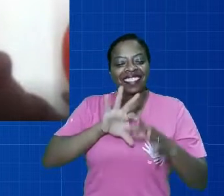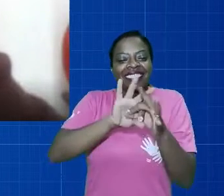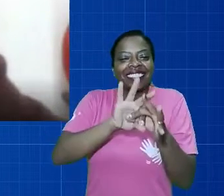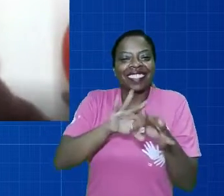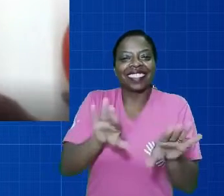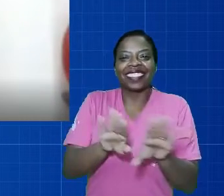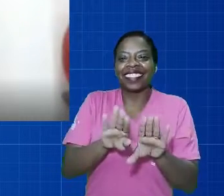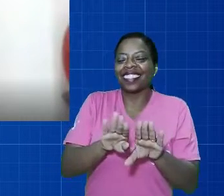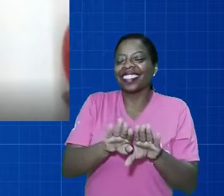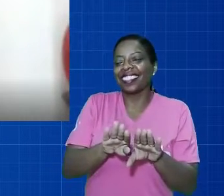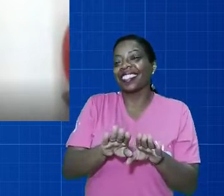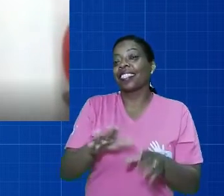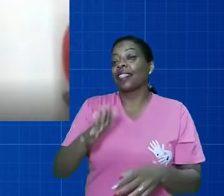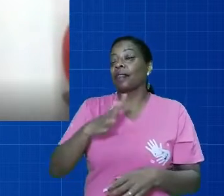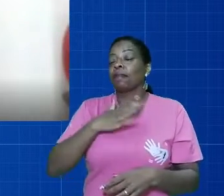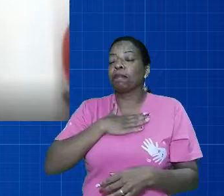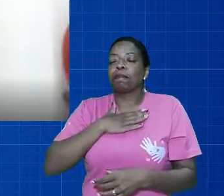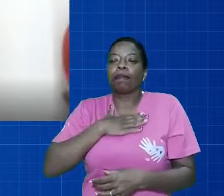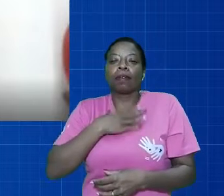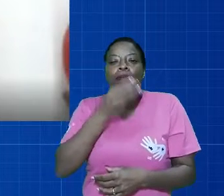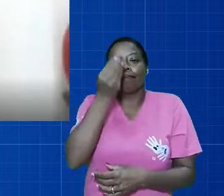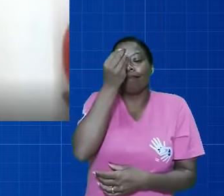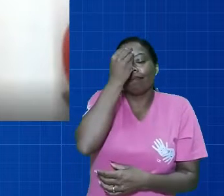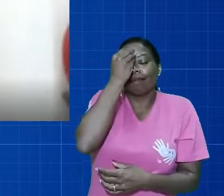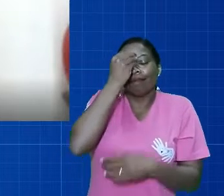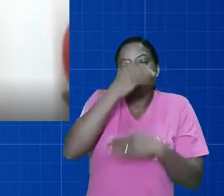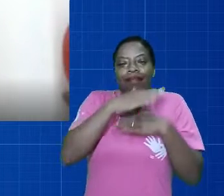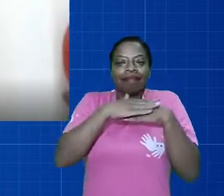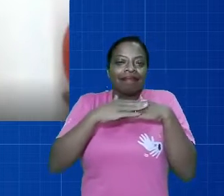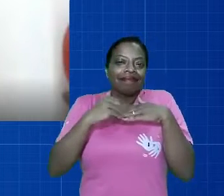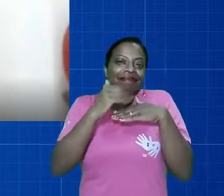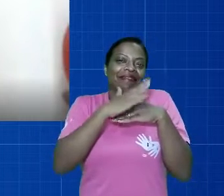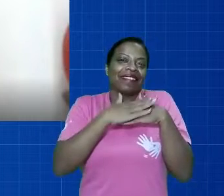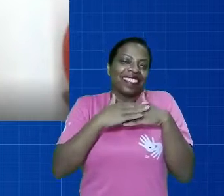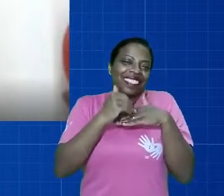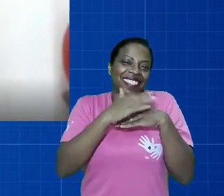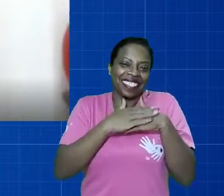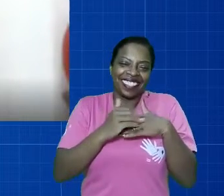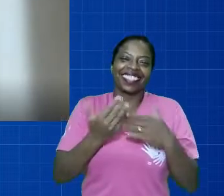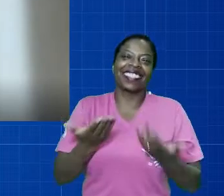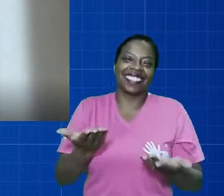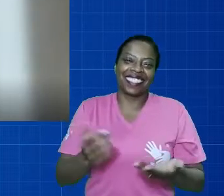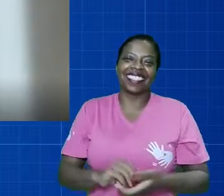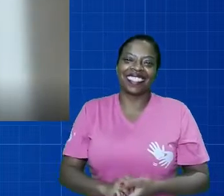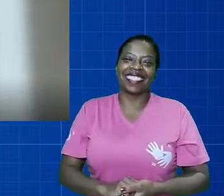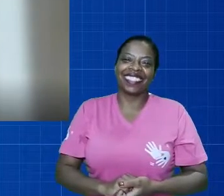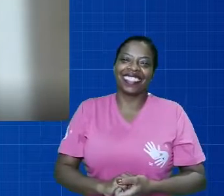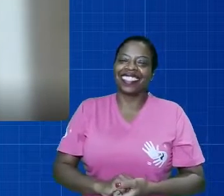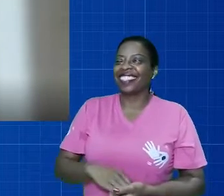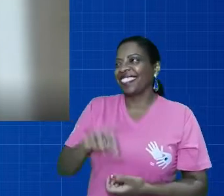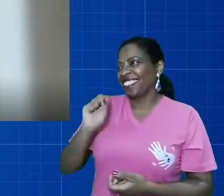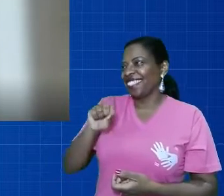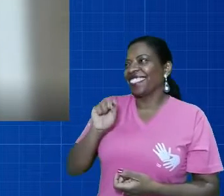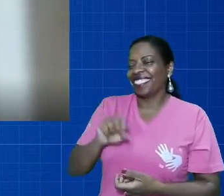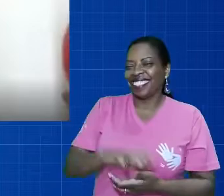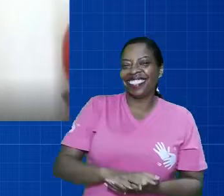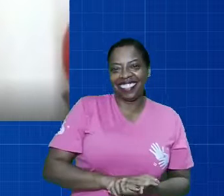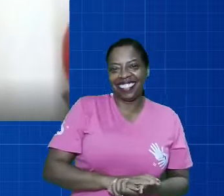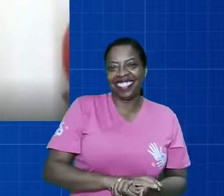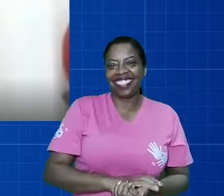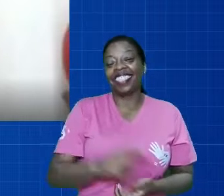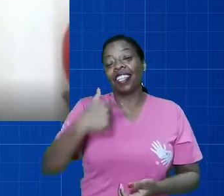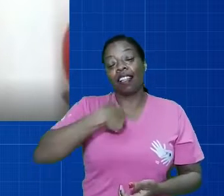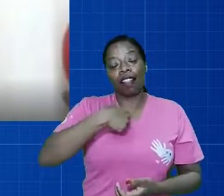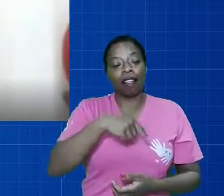ligação e tenho uma memória, né, muito carinhosa, e muito aprendi, afetiva, né? sim,